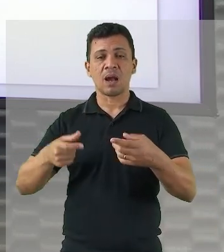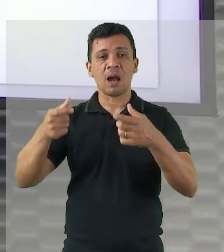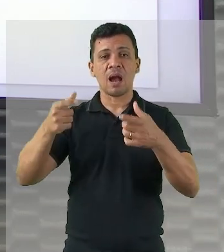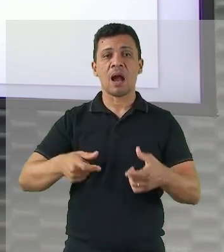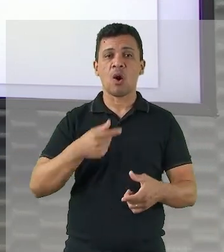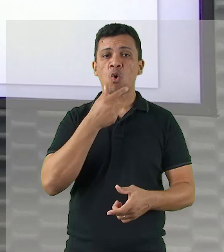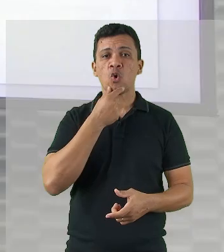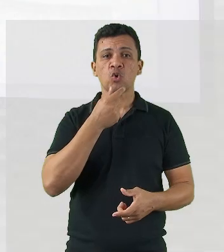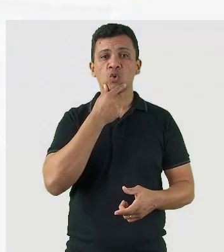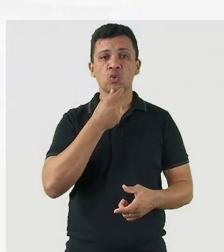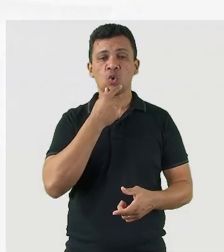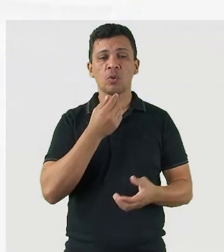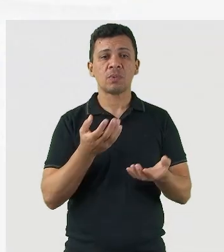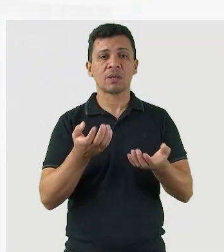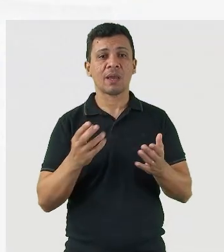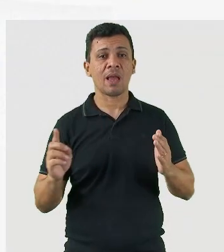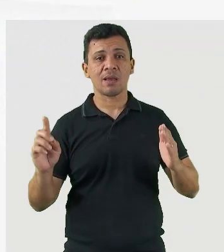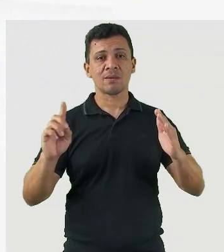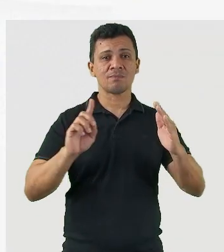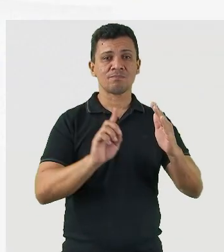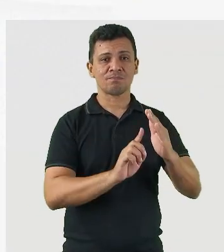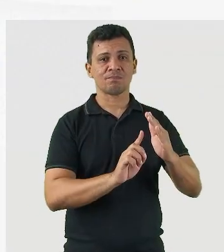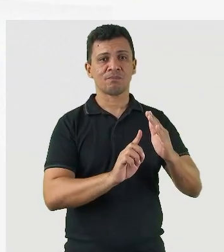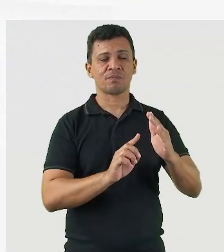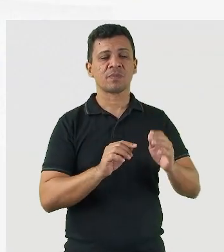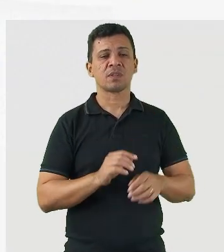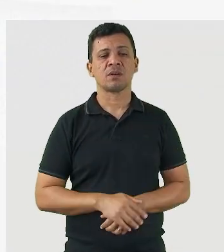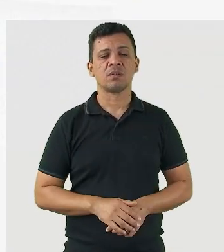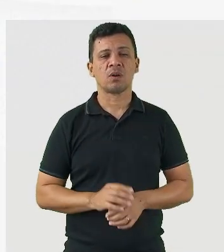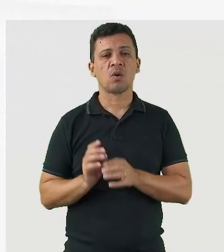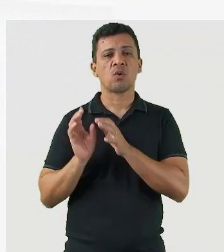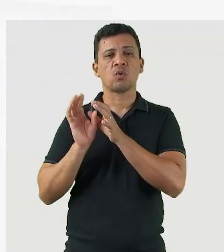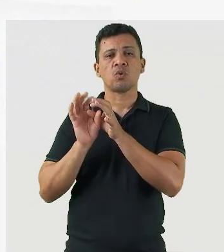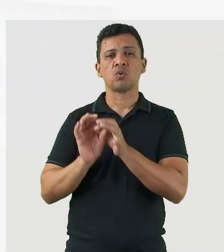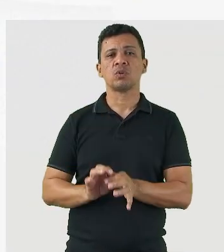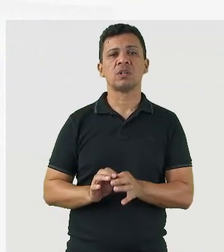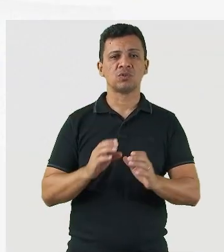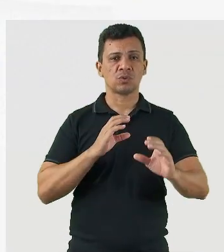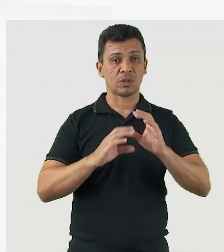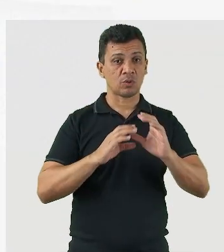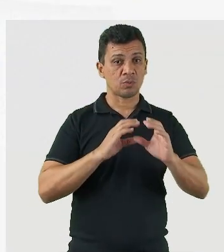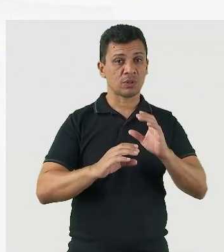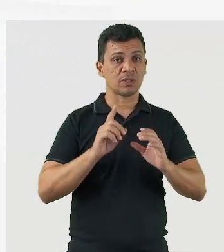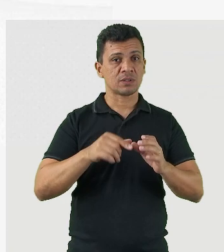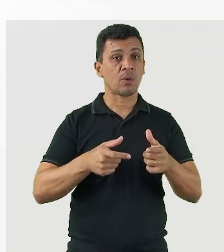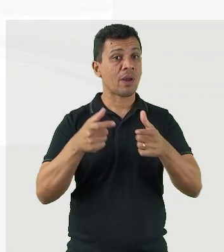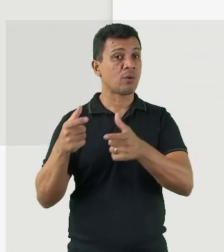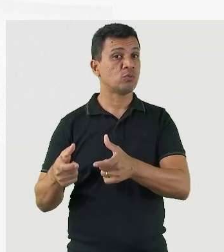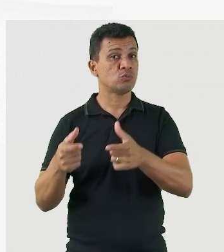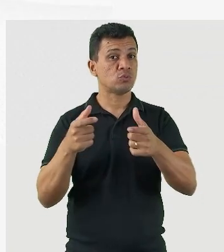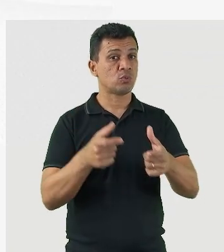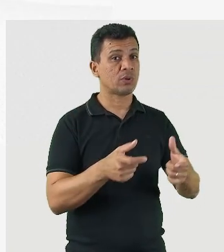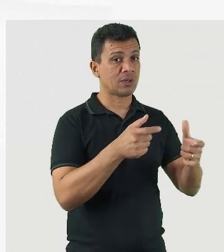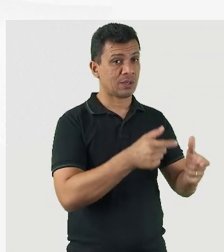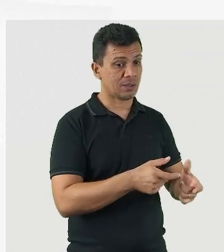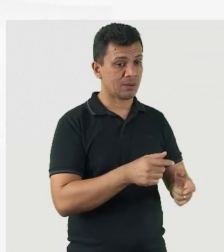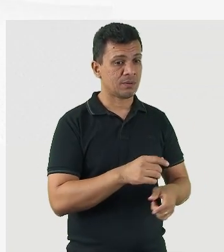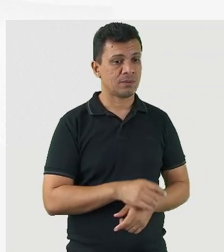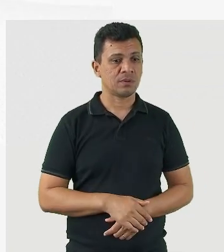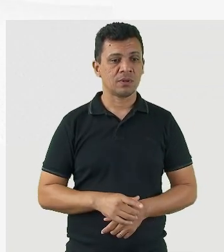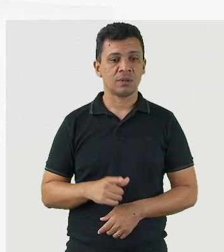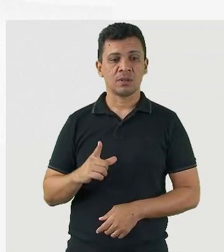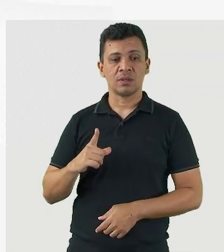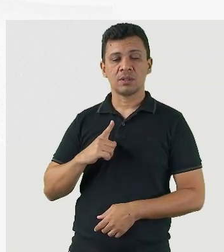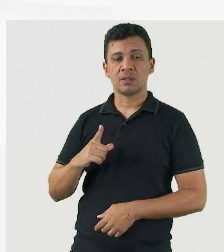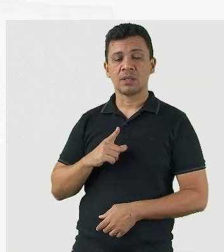deseja se hospedar. Então, olha que o contexto da comunicação é um lugar, tá bom? Nós temos ali várias